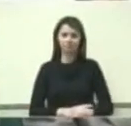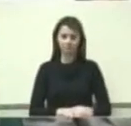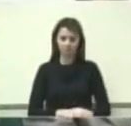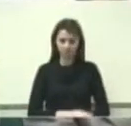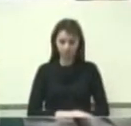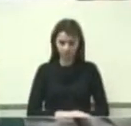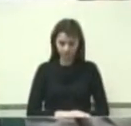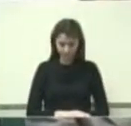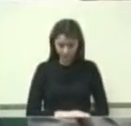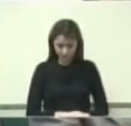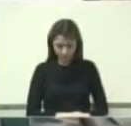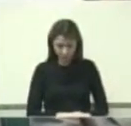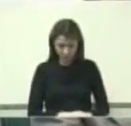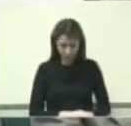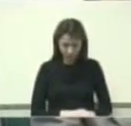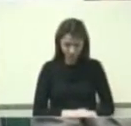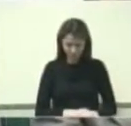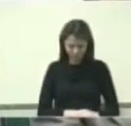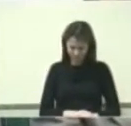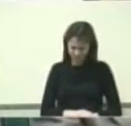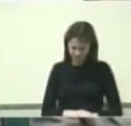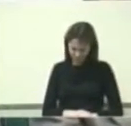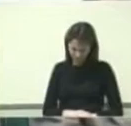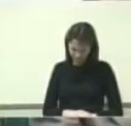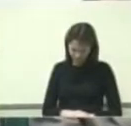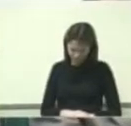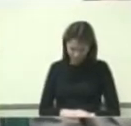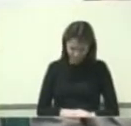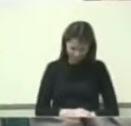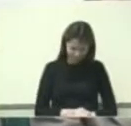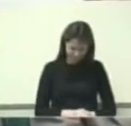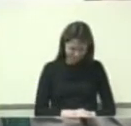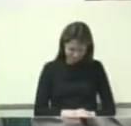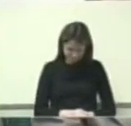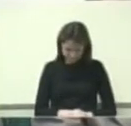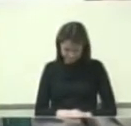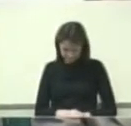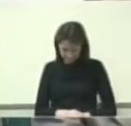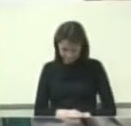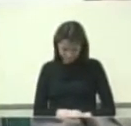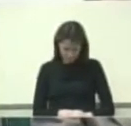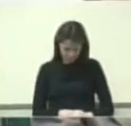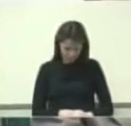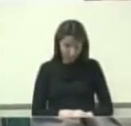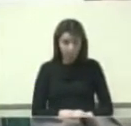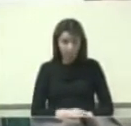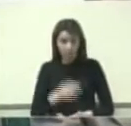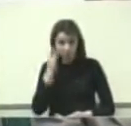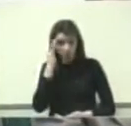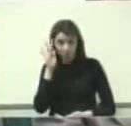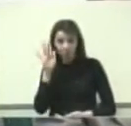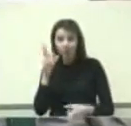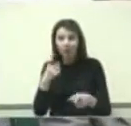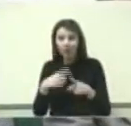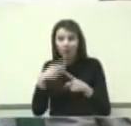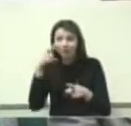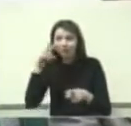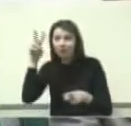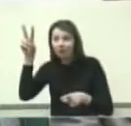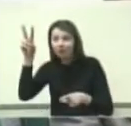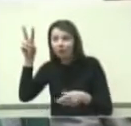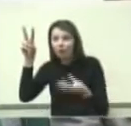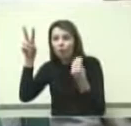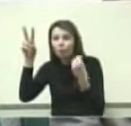quem sabe estamos perdendo essa capacidade de enxergar porque essa visão ela é espiritual